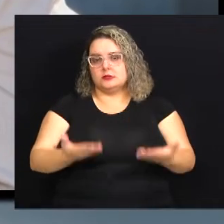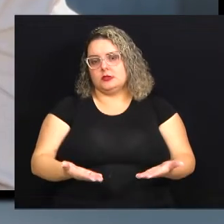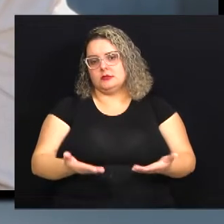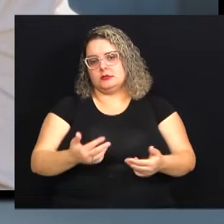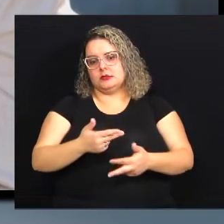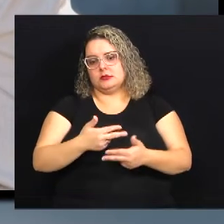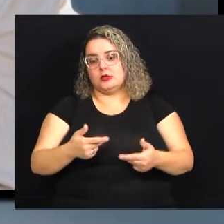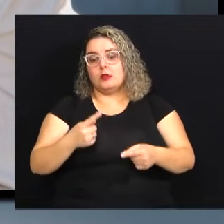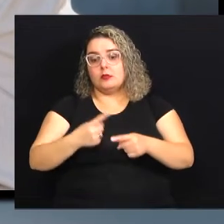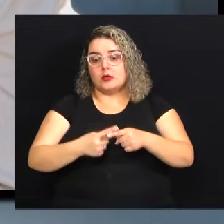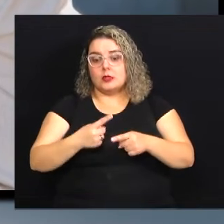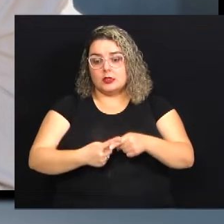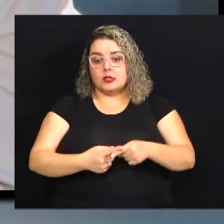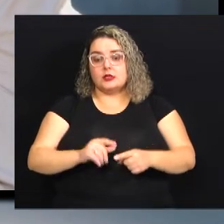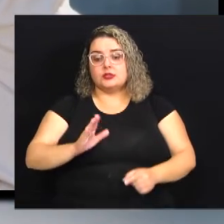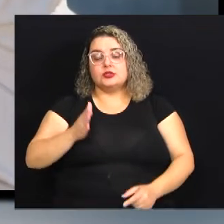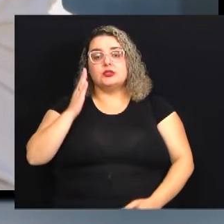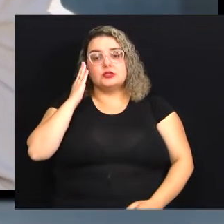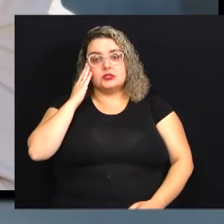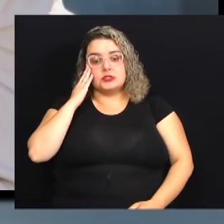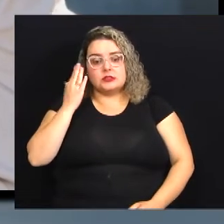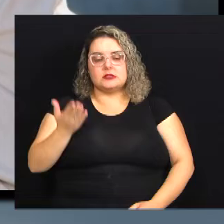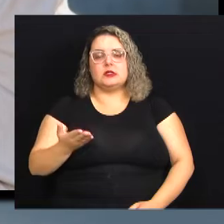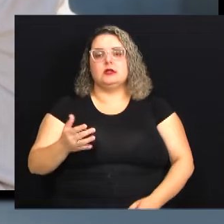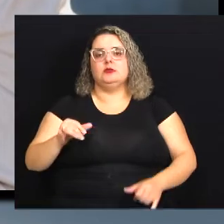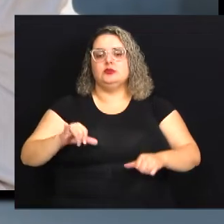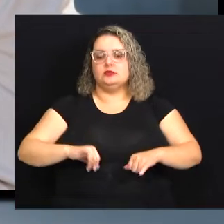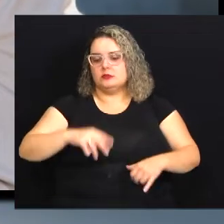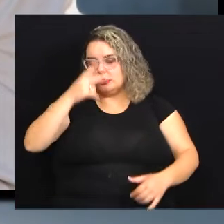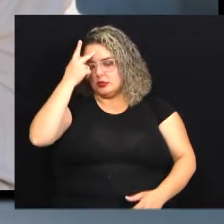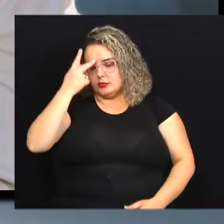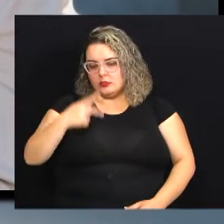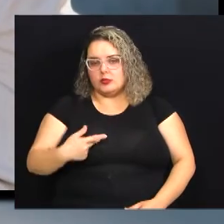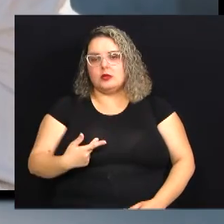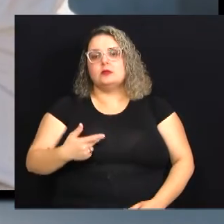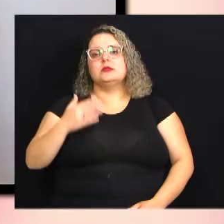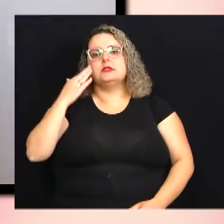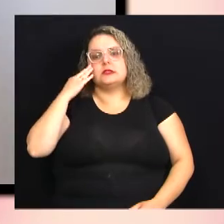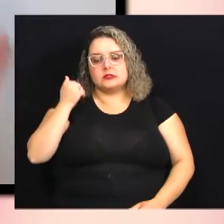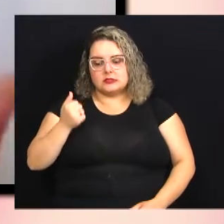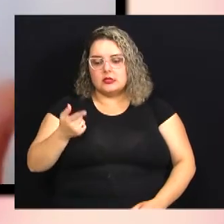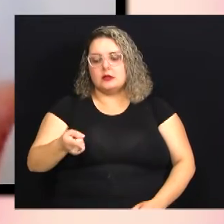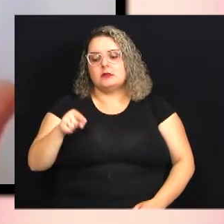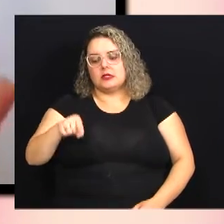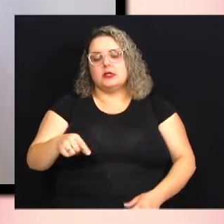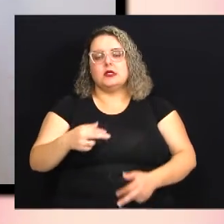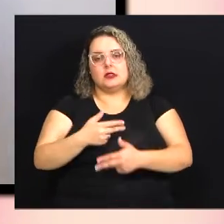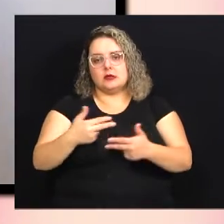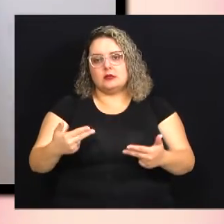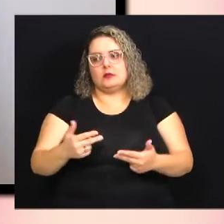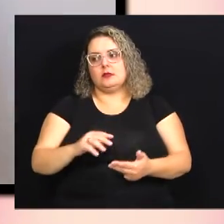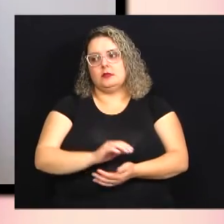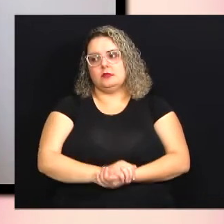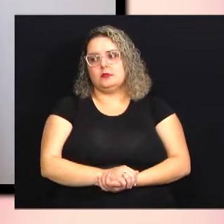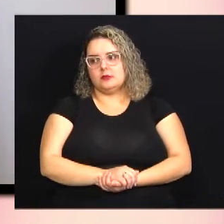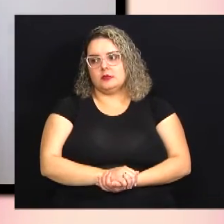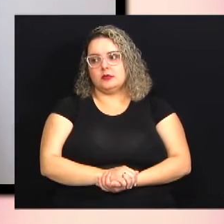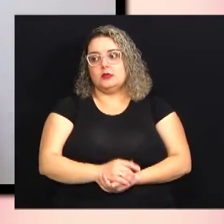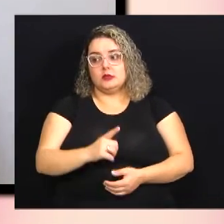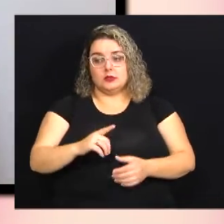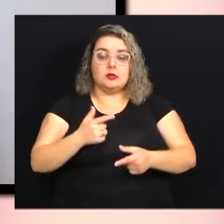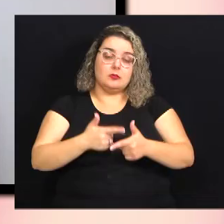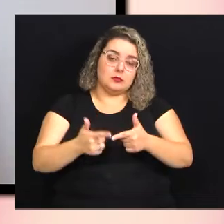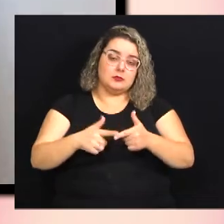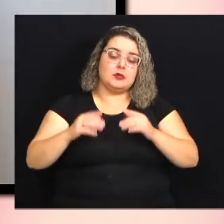isso, né? Porque ele já tem todo o sofrimento disso. E às vezes ele até tem problemas